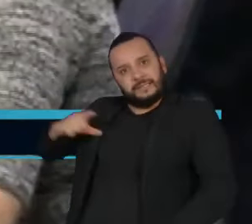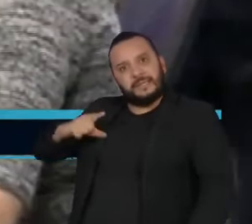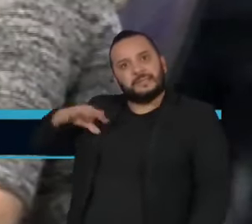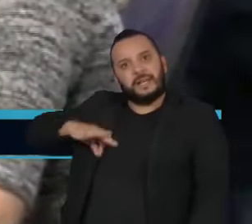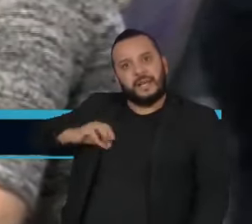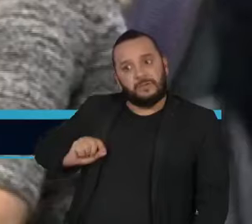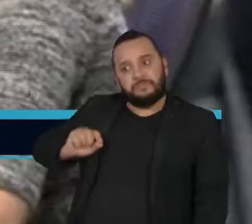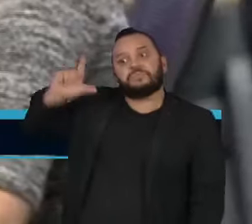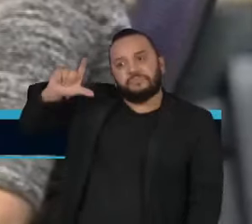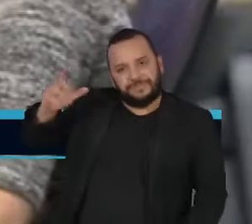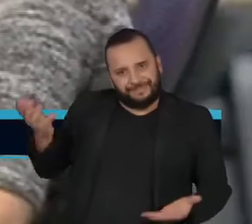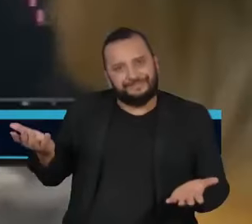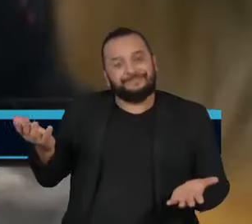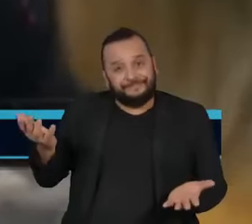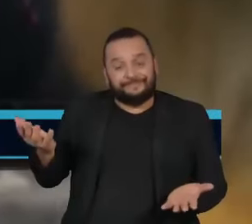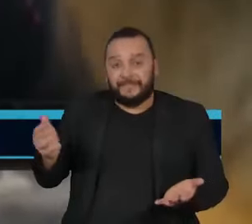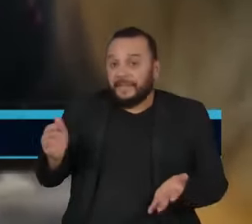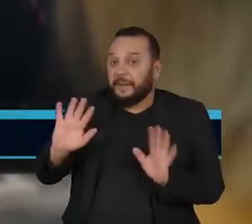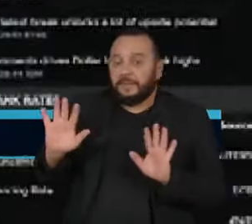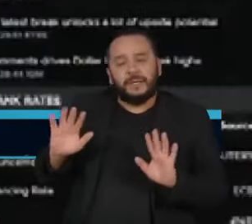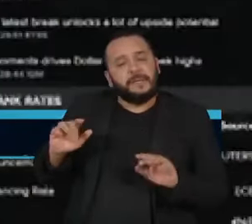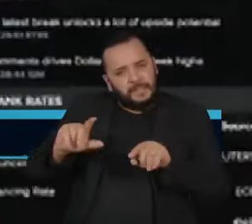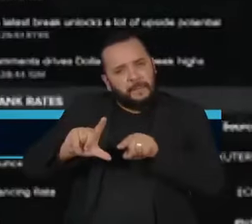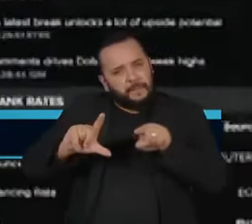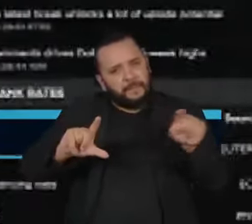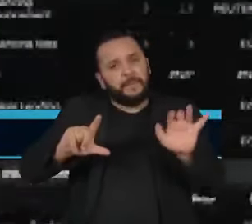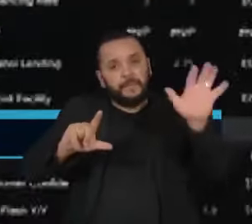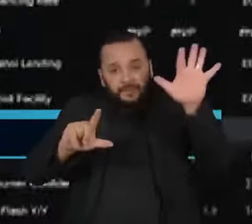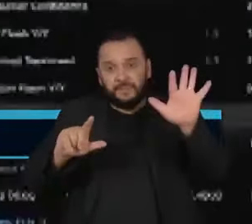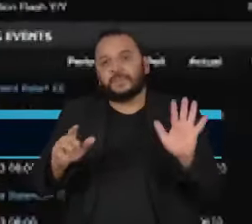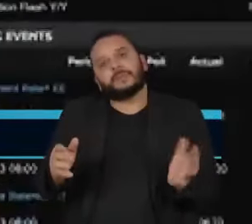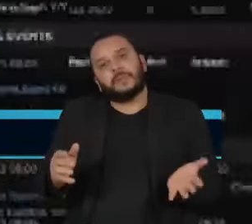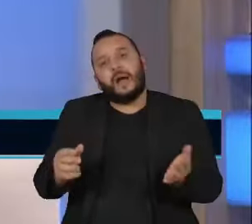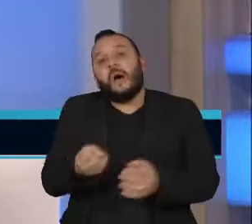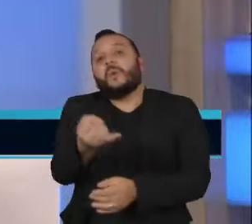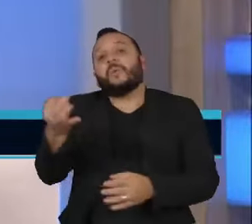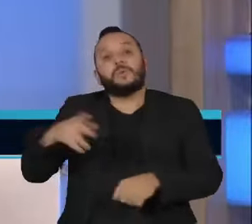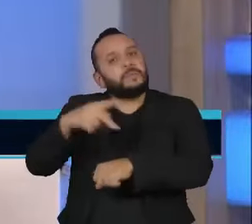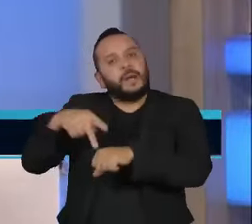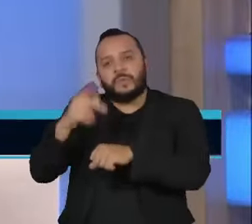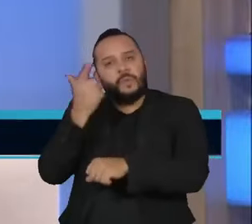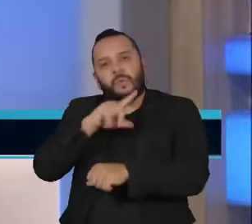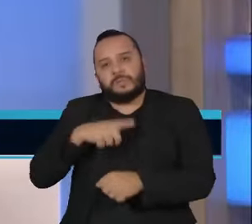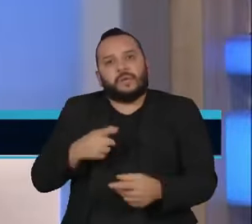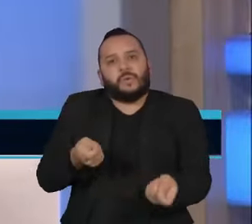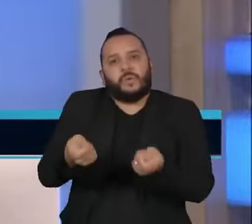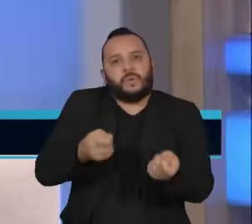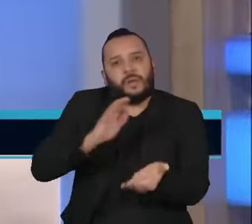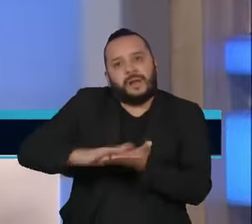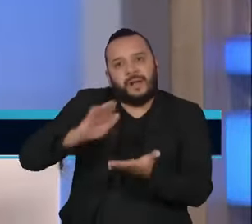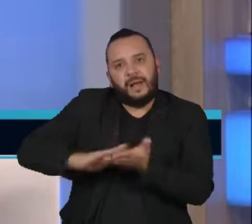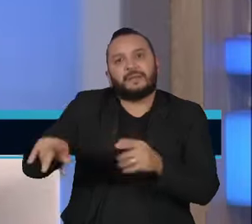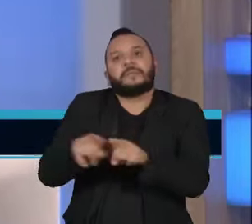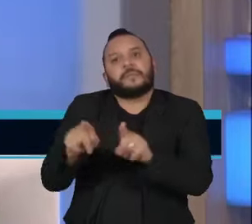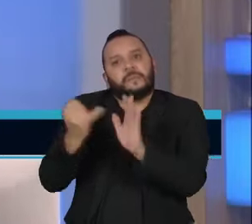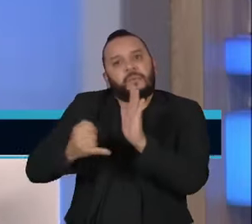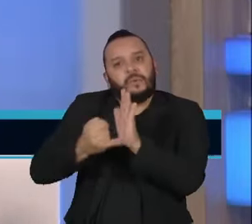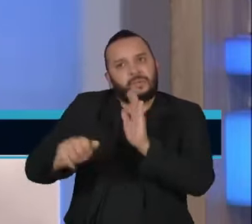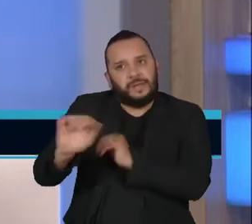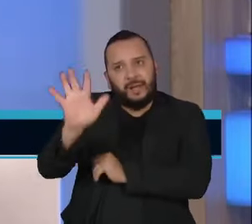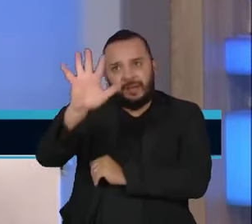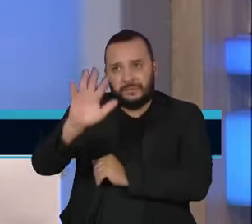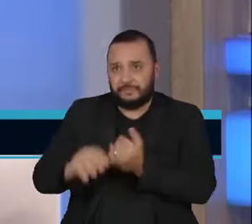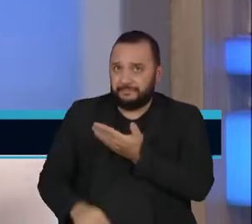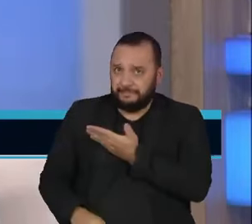pela incapacidade de se controlar gastos ou aumentar impostos. Segundo o economista-chefe e diretor do Departamento